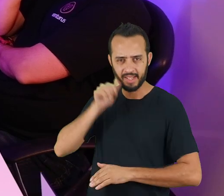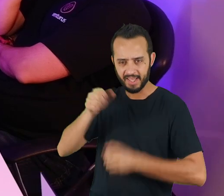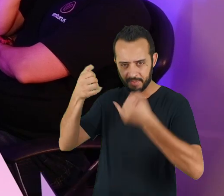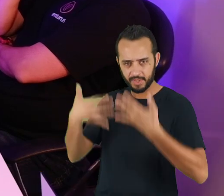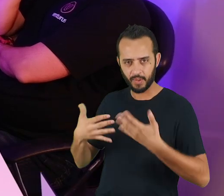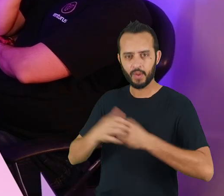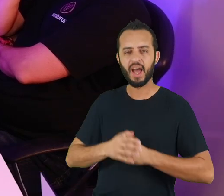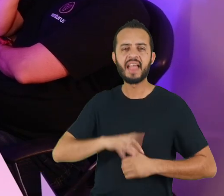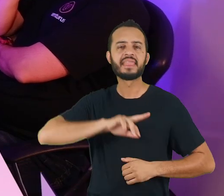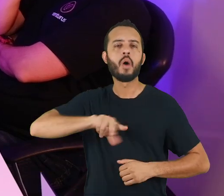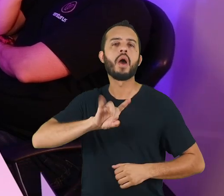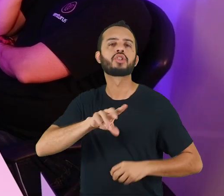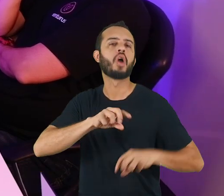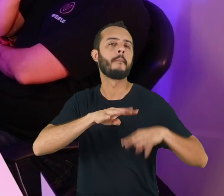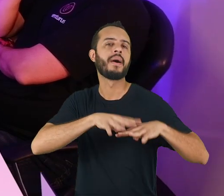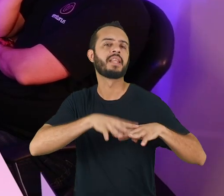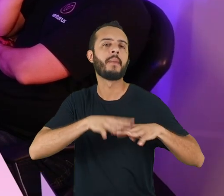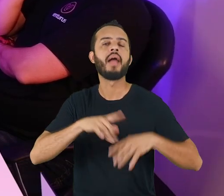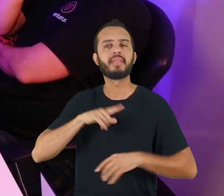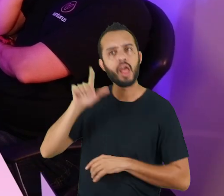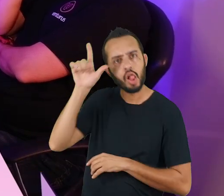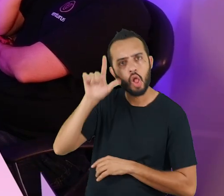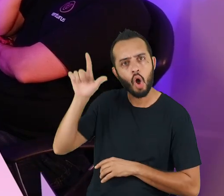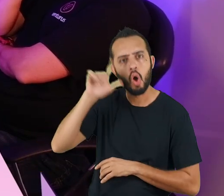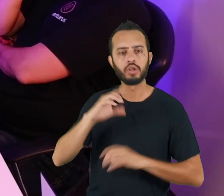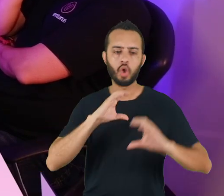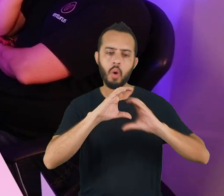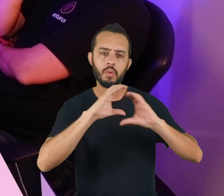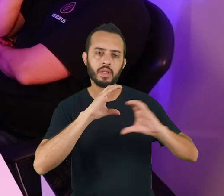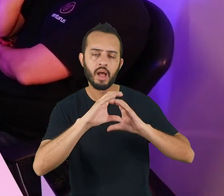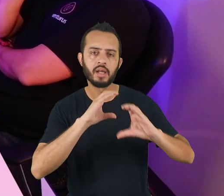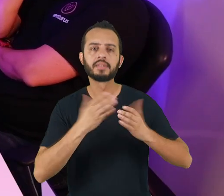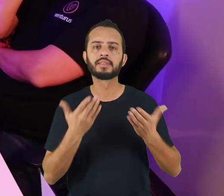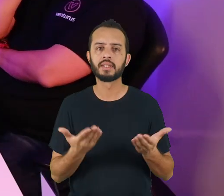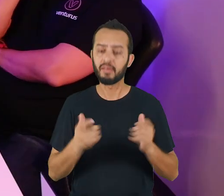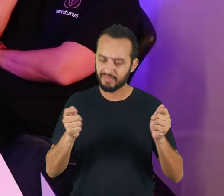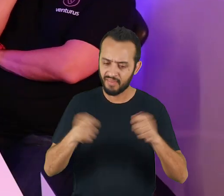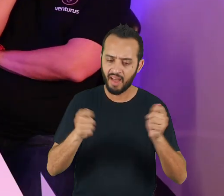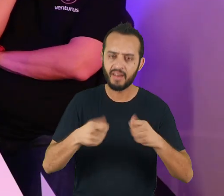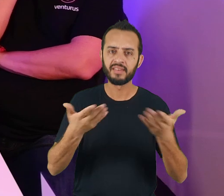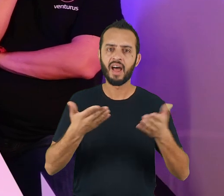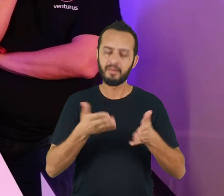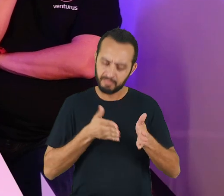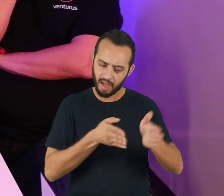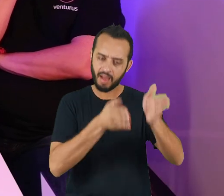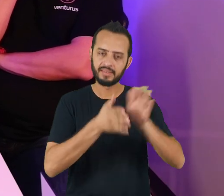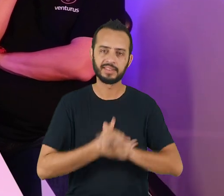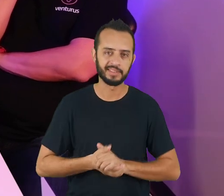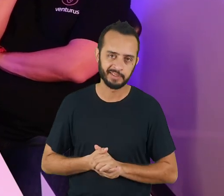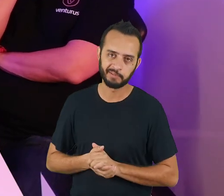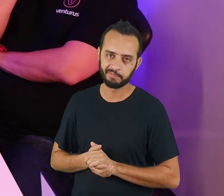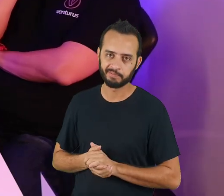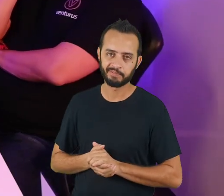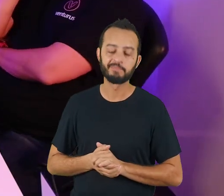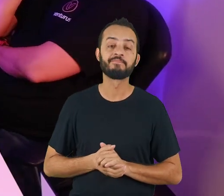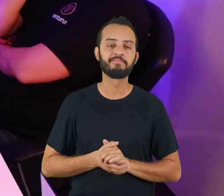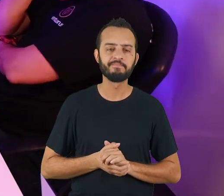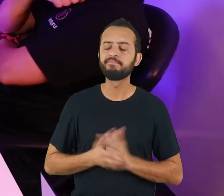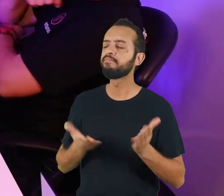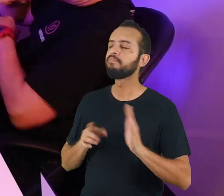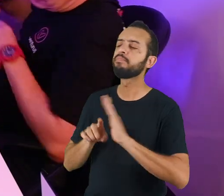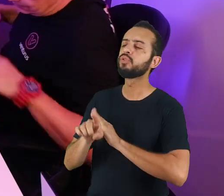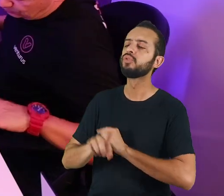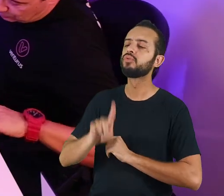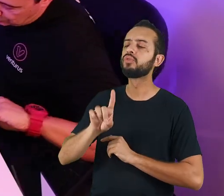é só matemática existe toda uma questão de lógica de comunicação que que vale a pena ser seguido Uhum E você